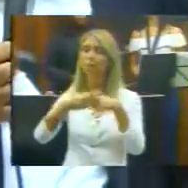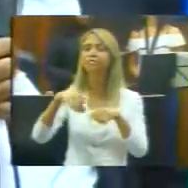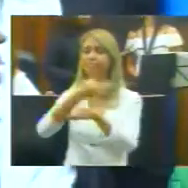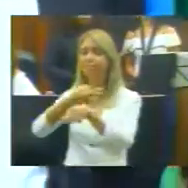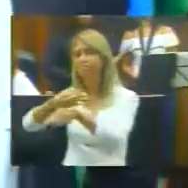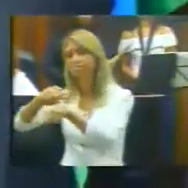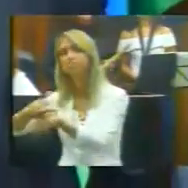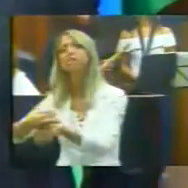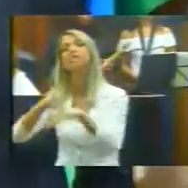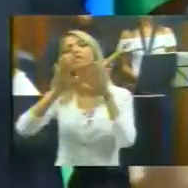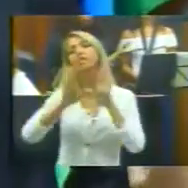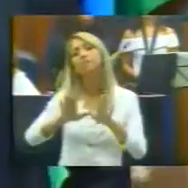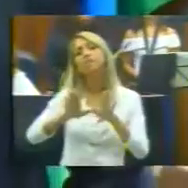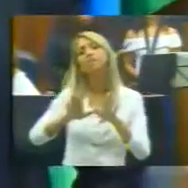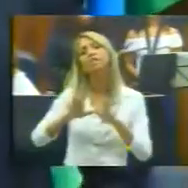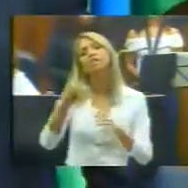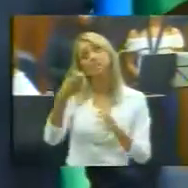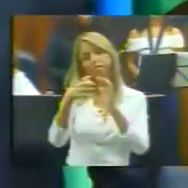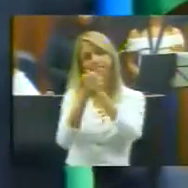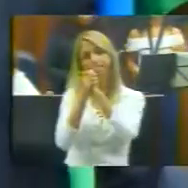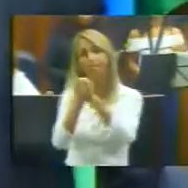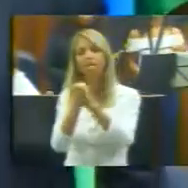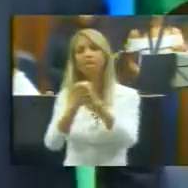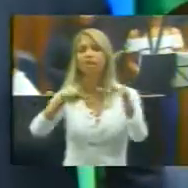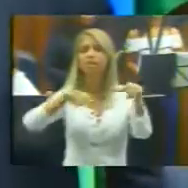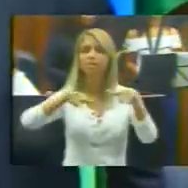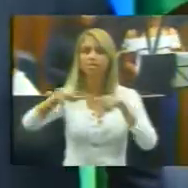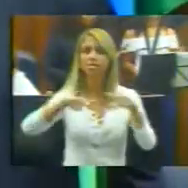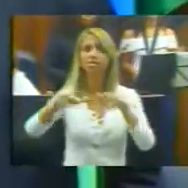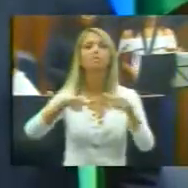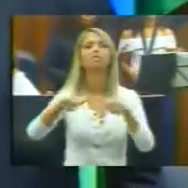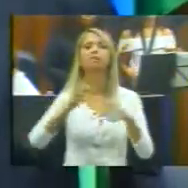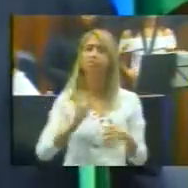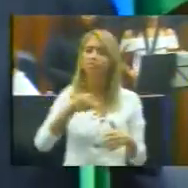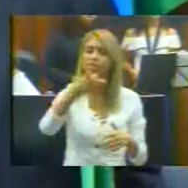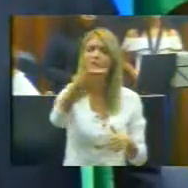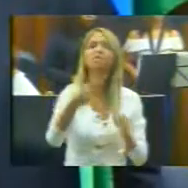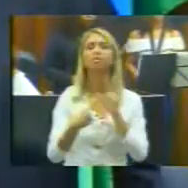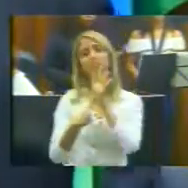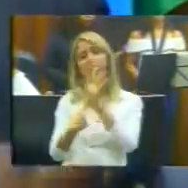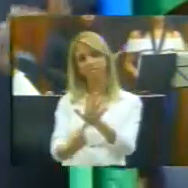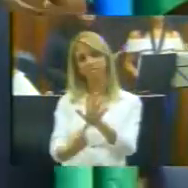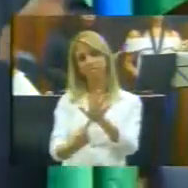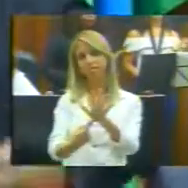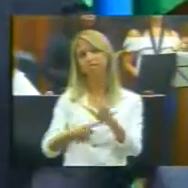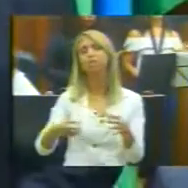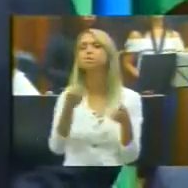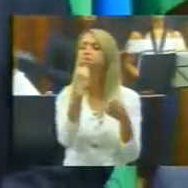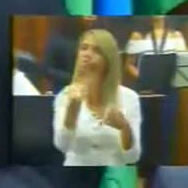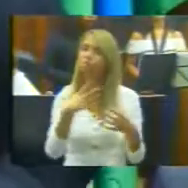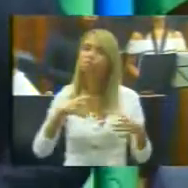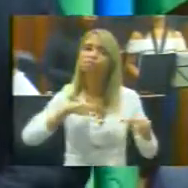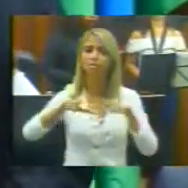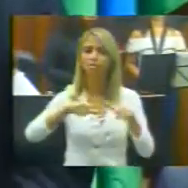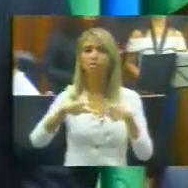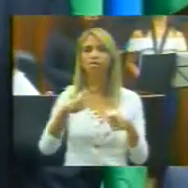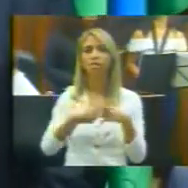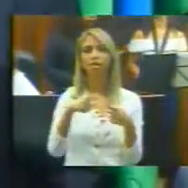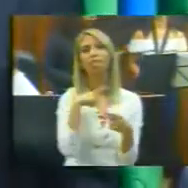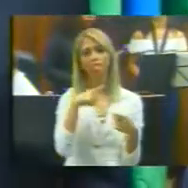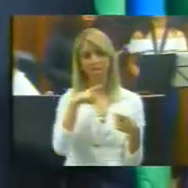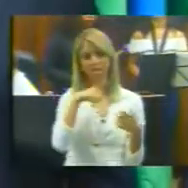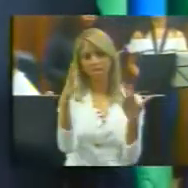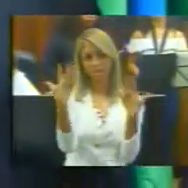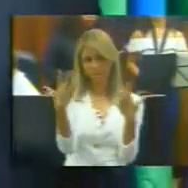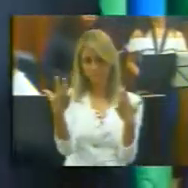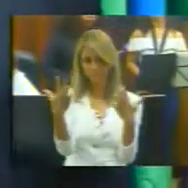Edilson, e parabenizar pelo trabalho realizado à frente do Edilson e pelo aniversário do Edilson